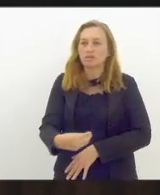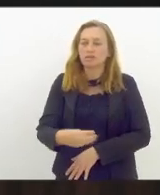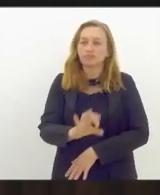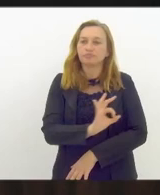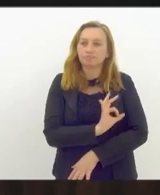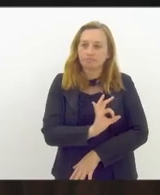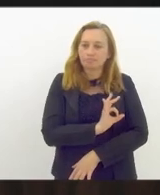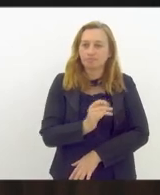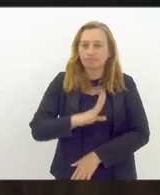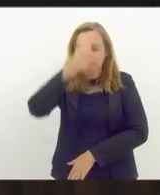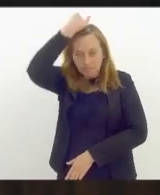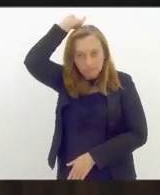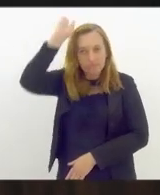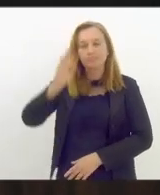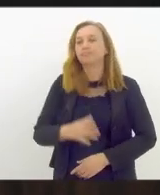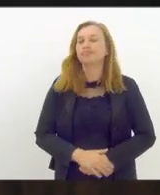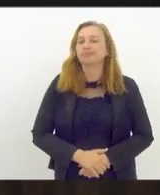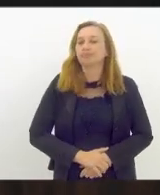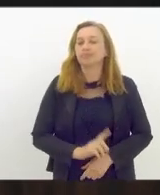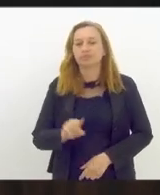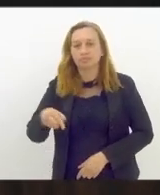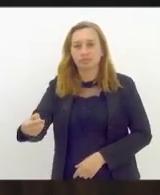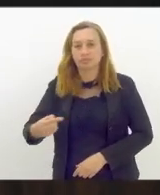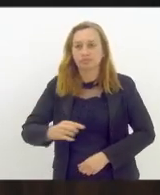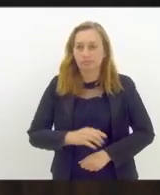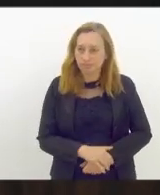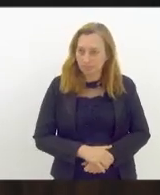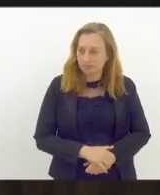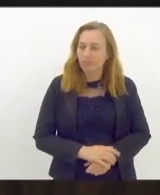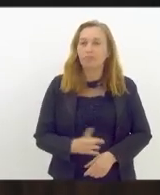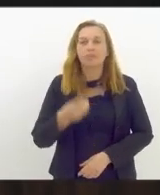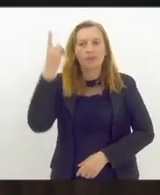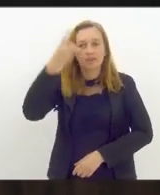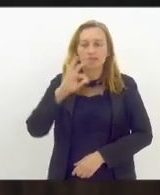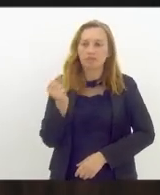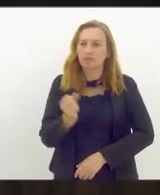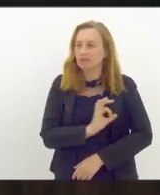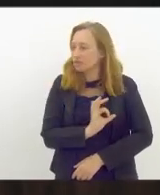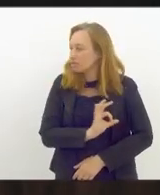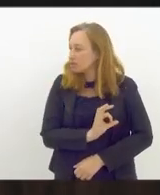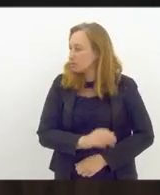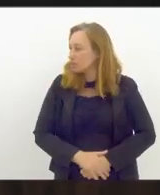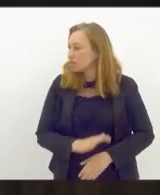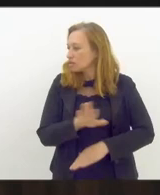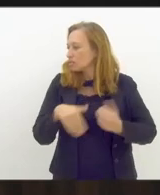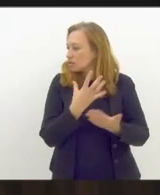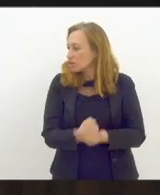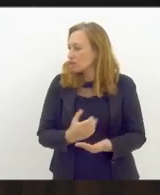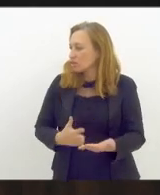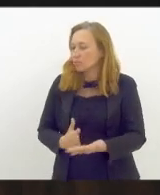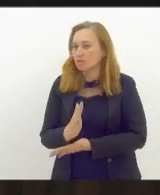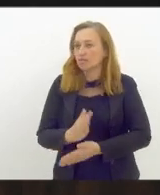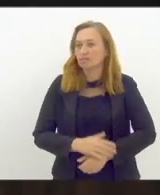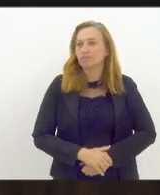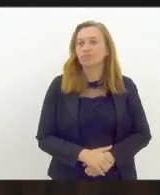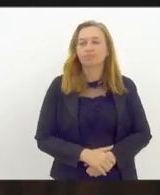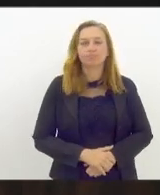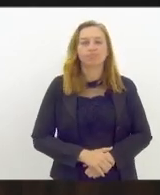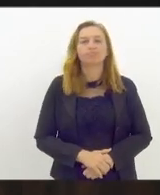bombeiros militares, inspetores de segurança e outros. Autoria, deputada Marta Rocha, senhores que aprovam permaneçam como estão,